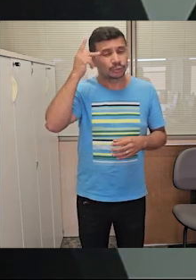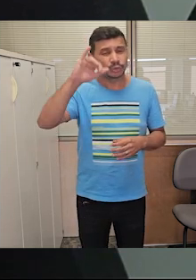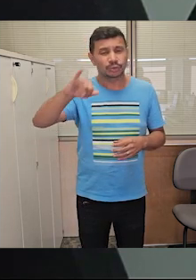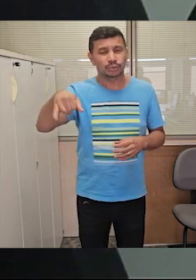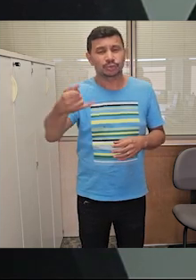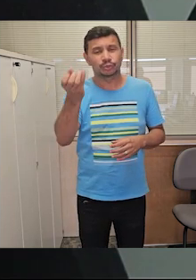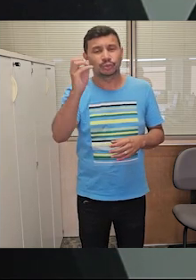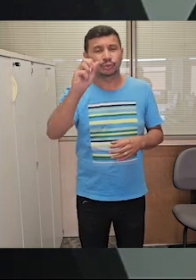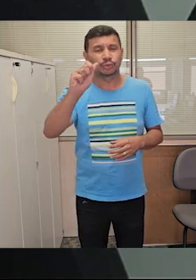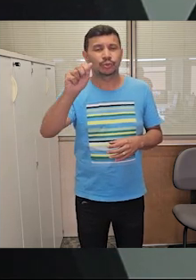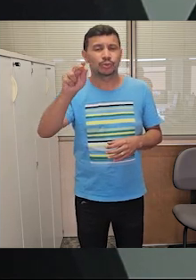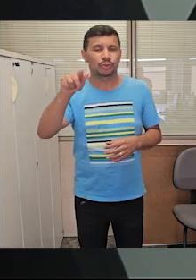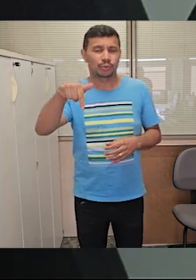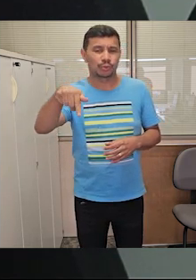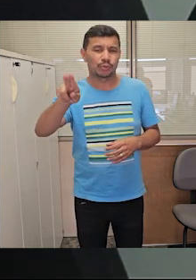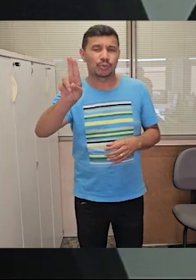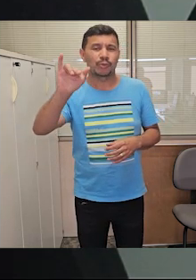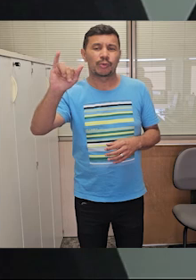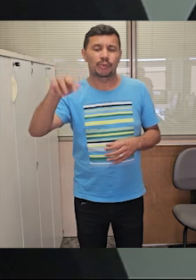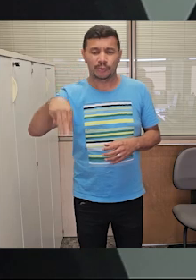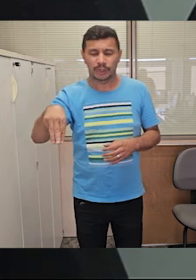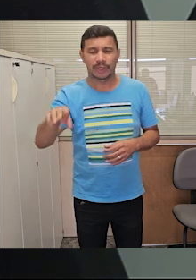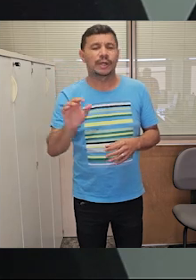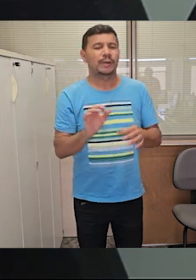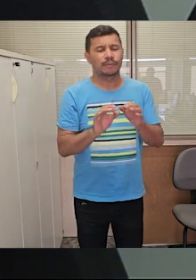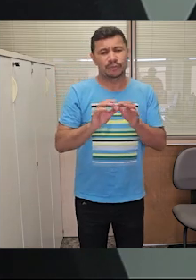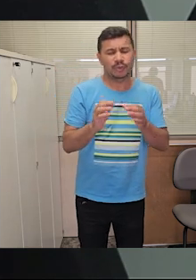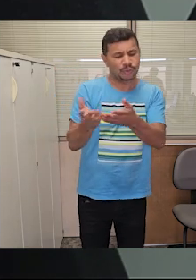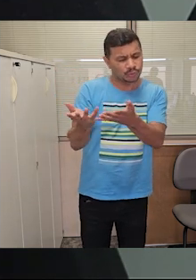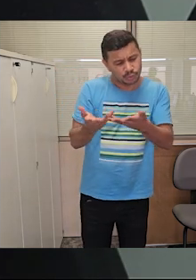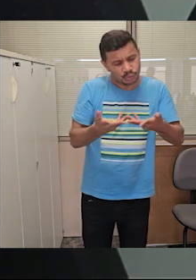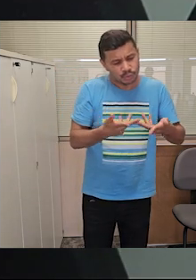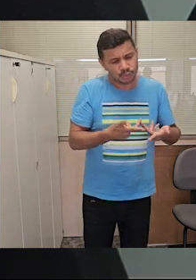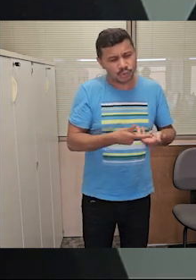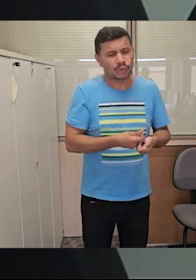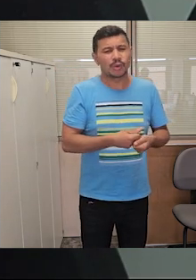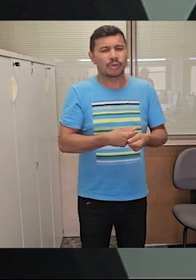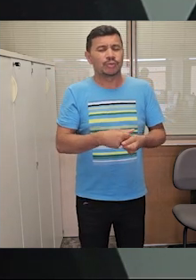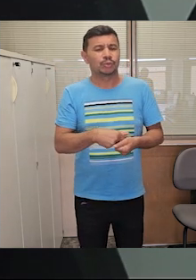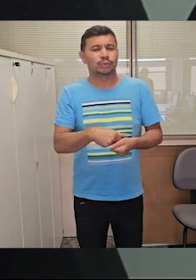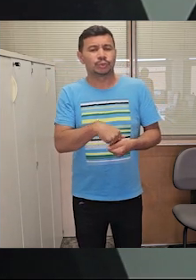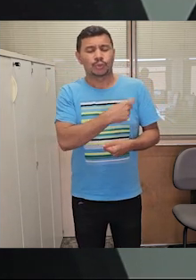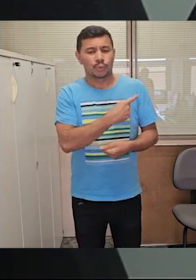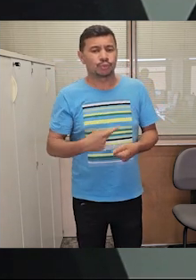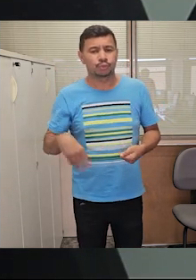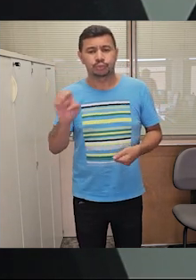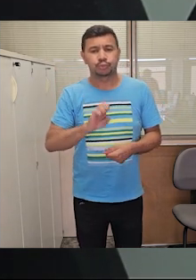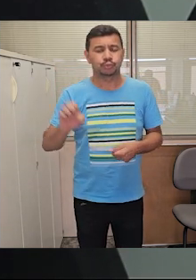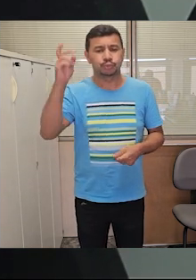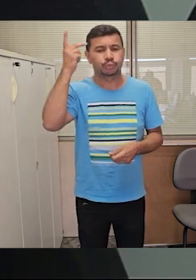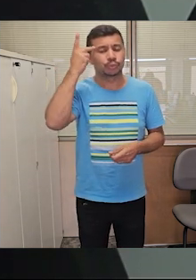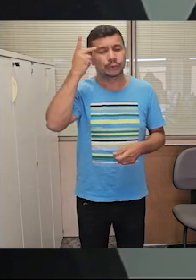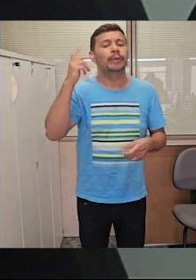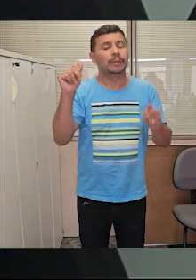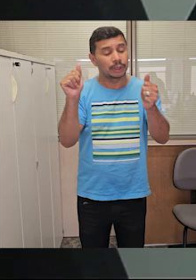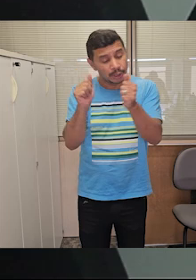Joaquinzão, convidou o governador do estado, o Abreu Sodré, para participar também do ato